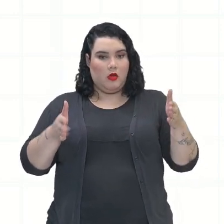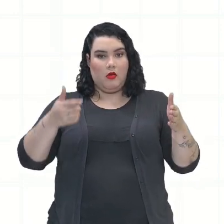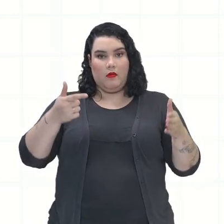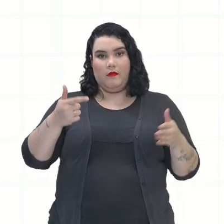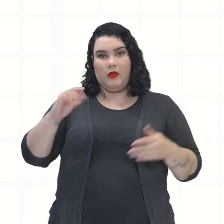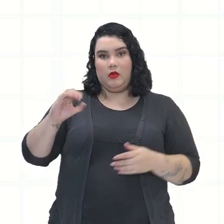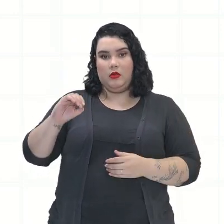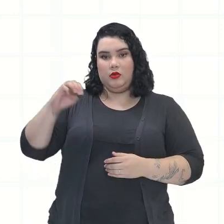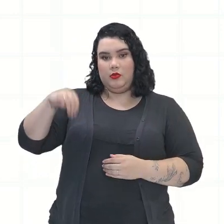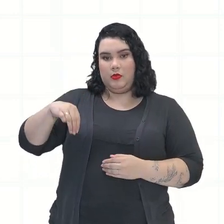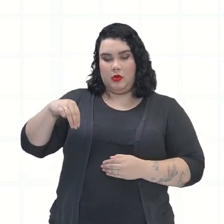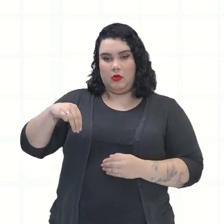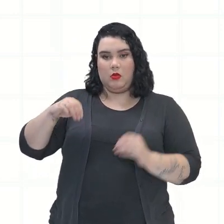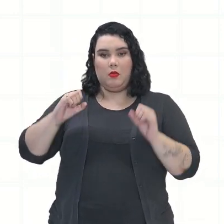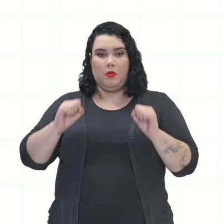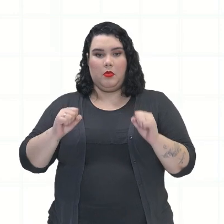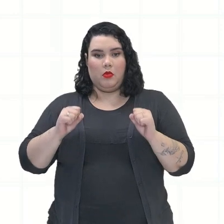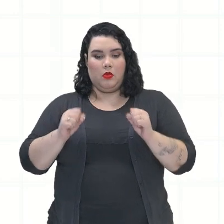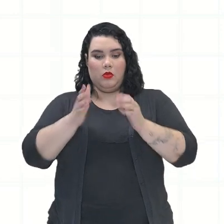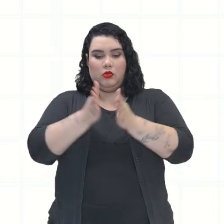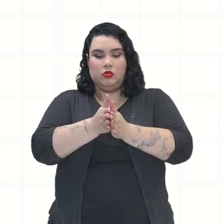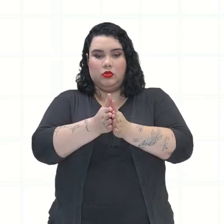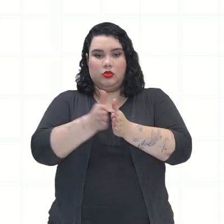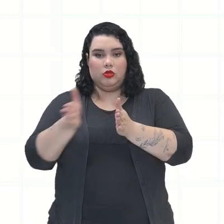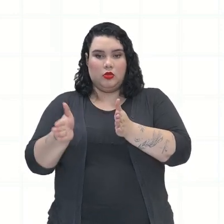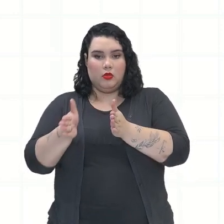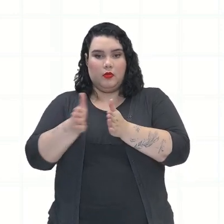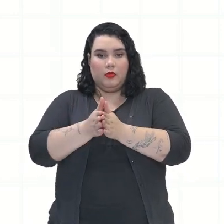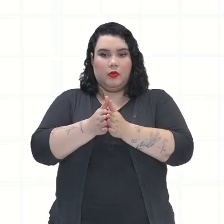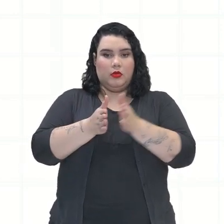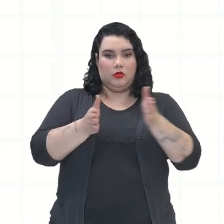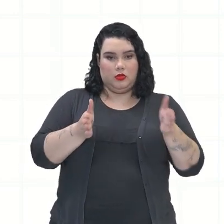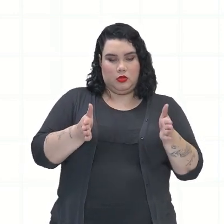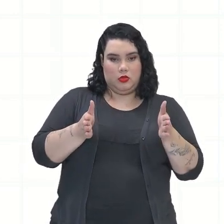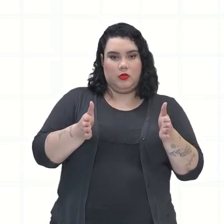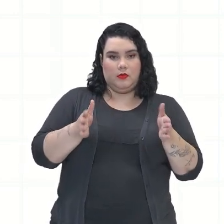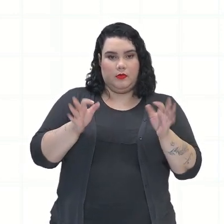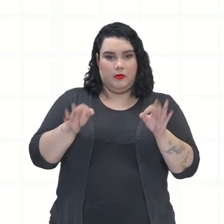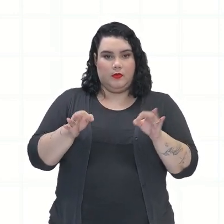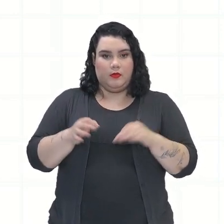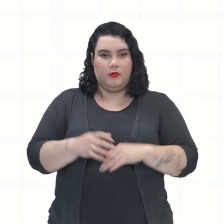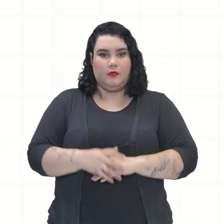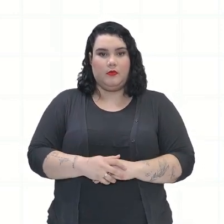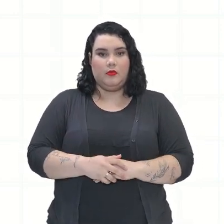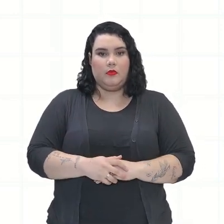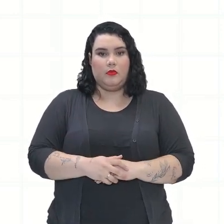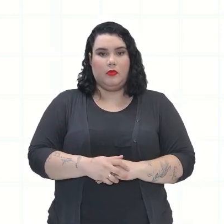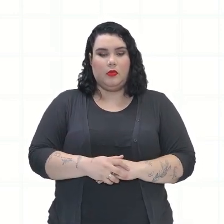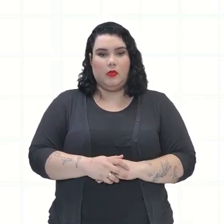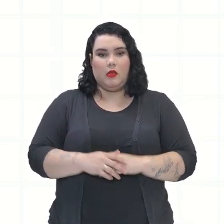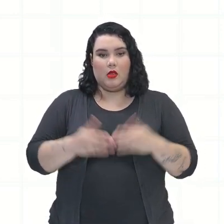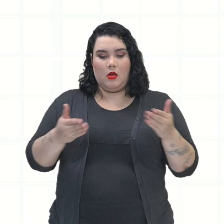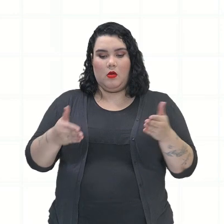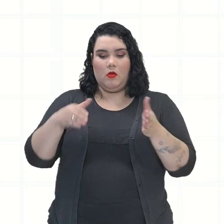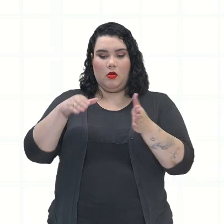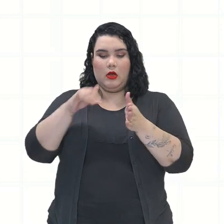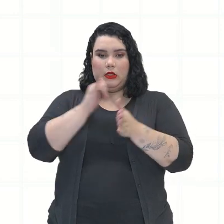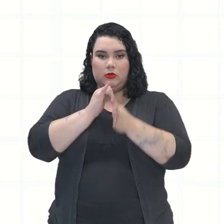ser dividida, né, considerando o lado, cada lado da quadra,